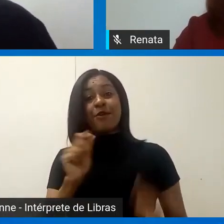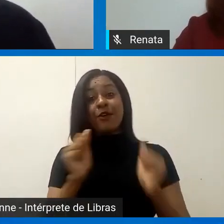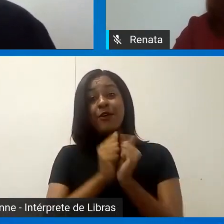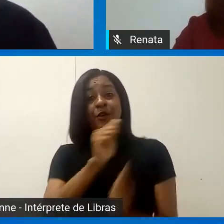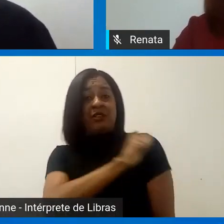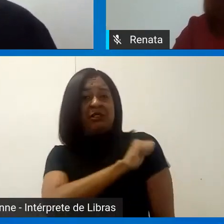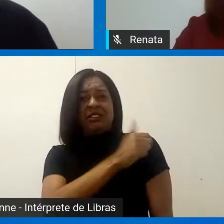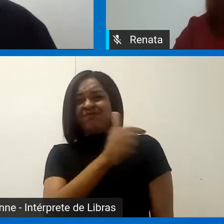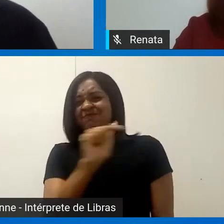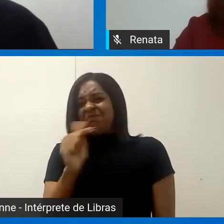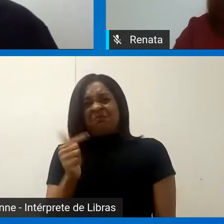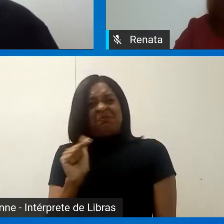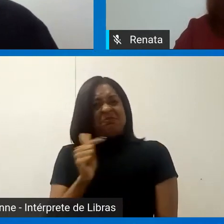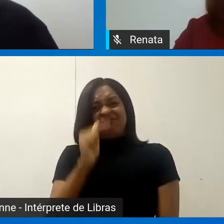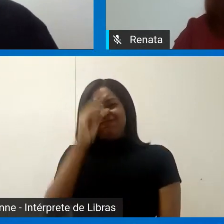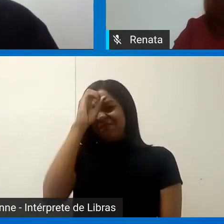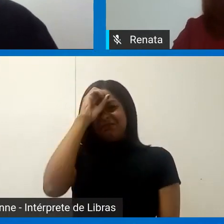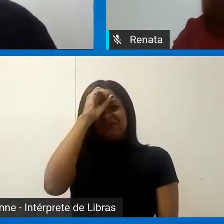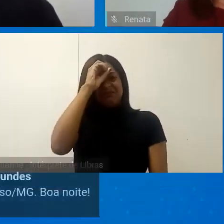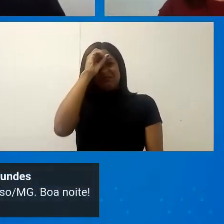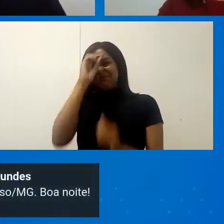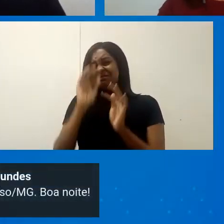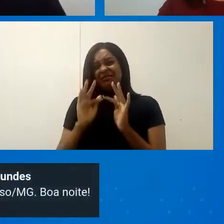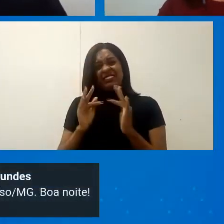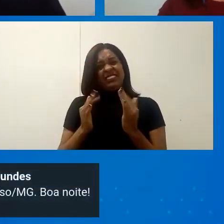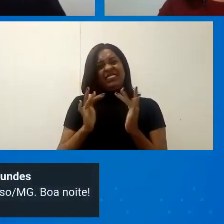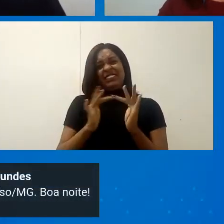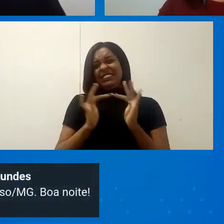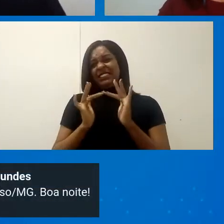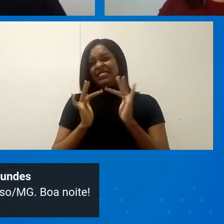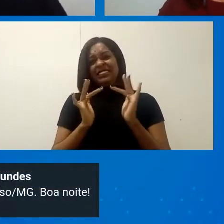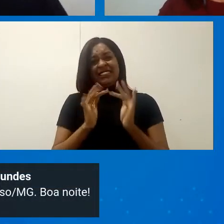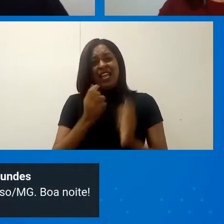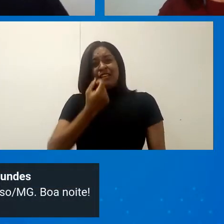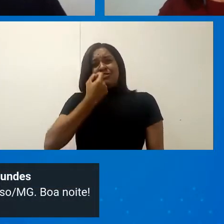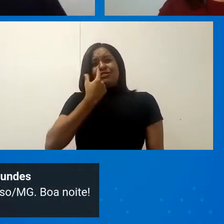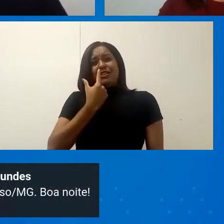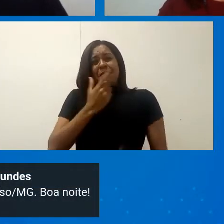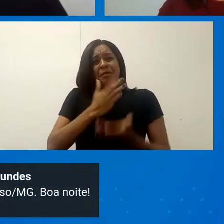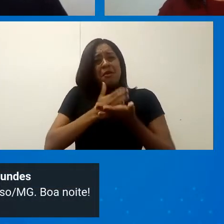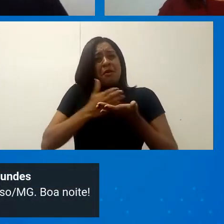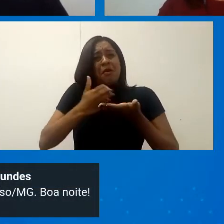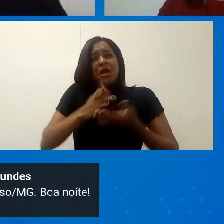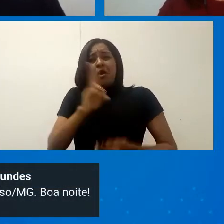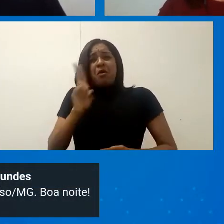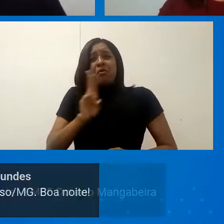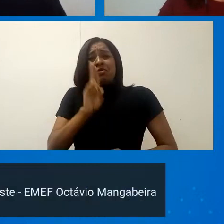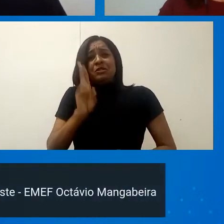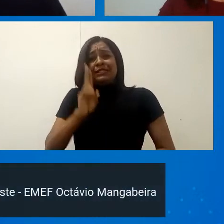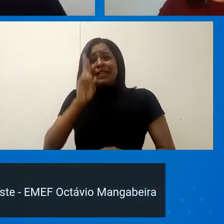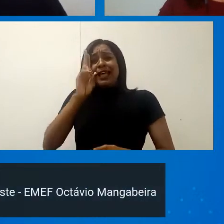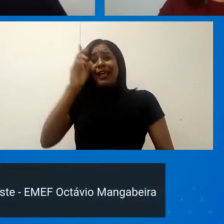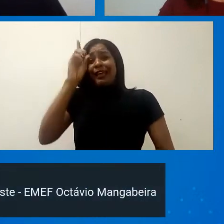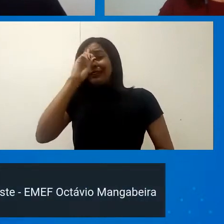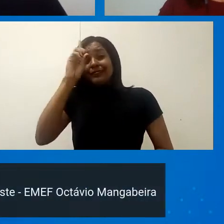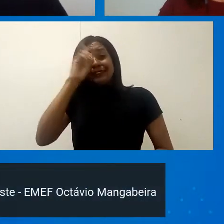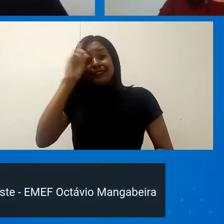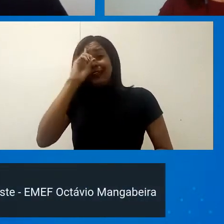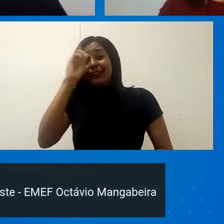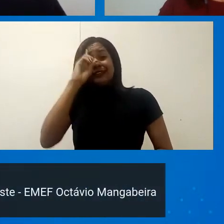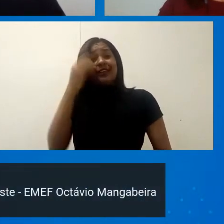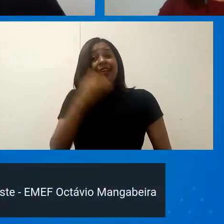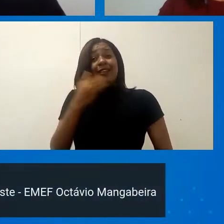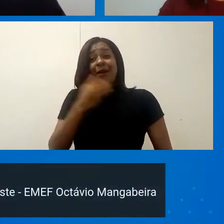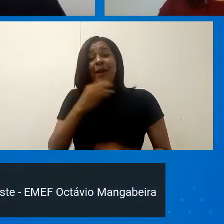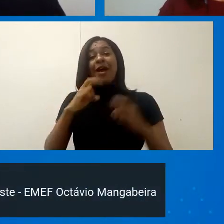familiaridade ou sim e aí de repente Todo mundo começou a usar isso se tornou cotidiano Então essa mesa vem nesse